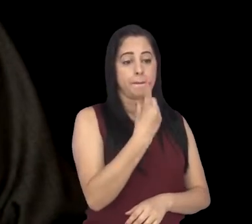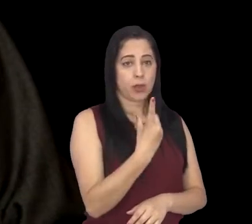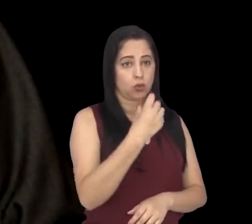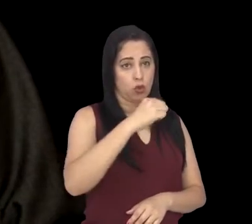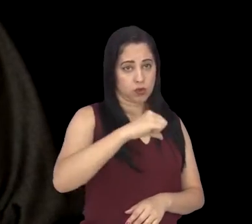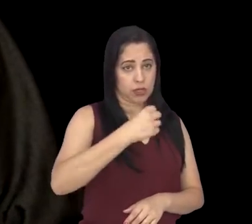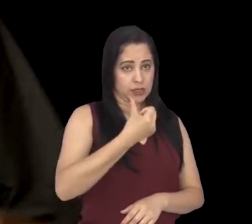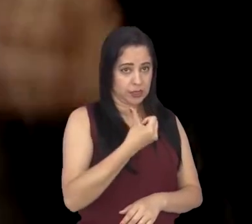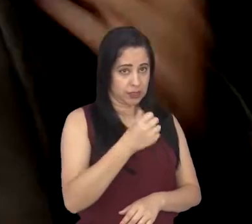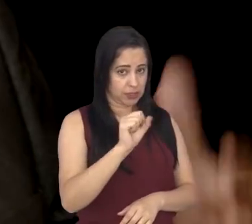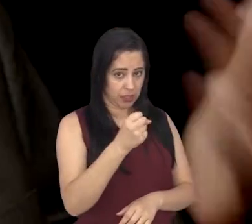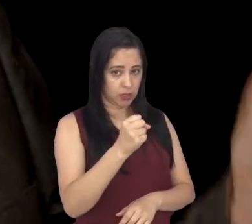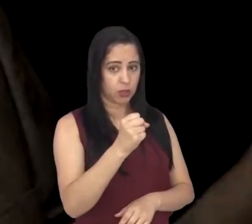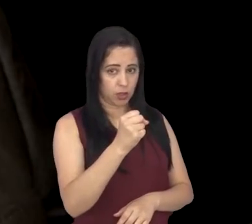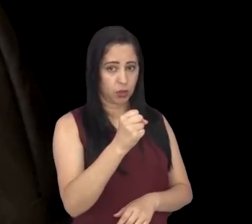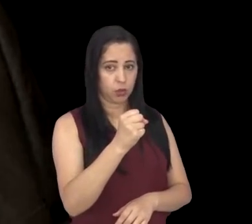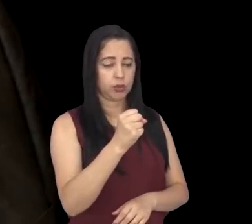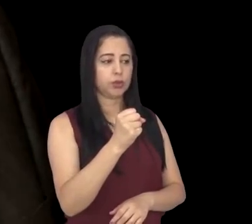1968, que